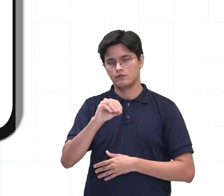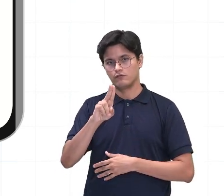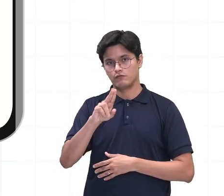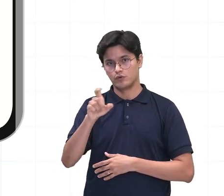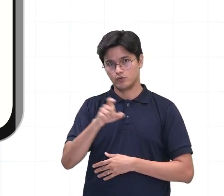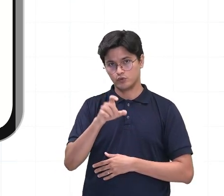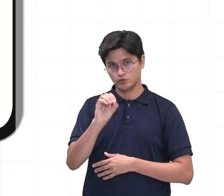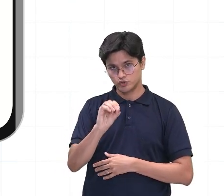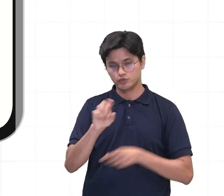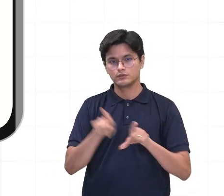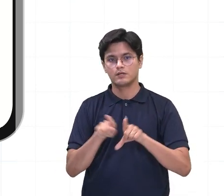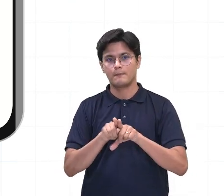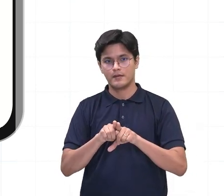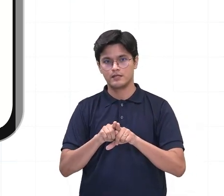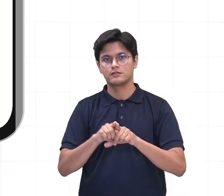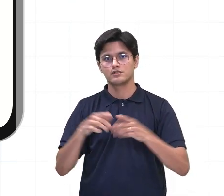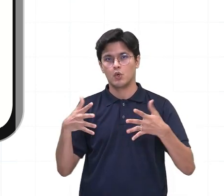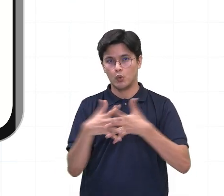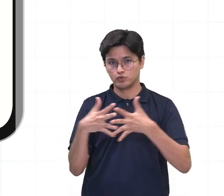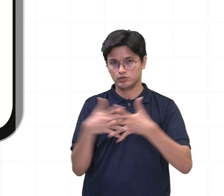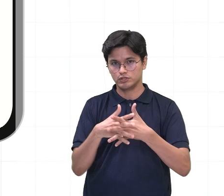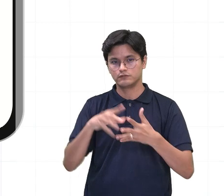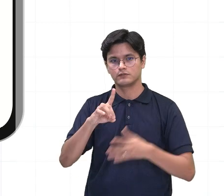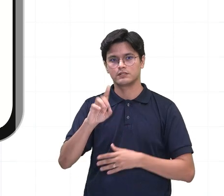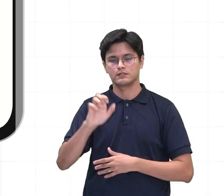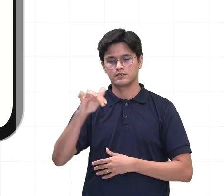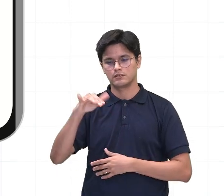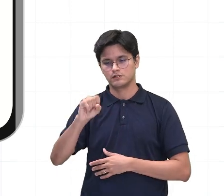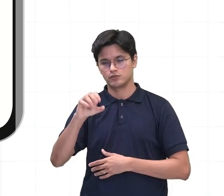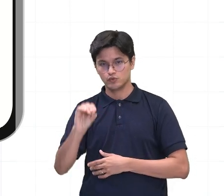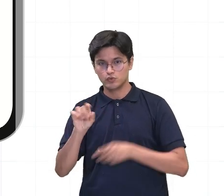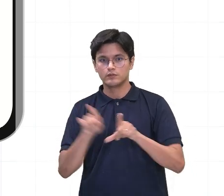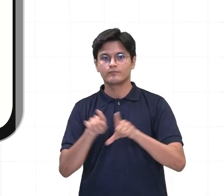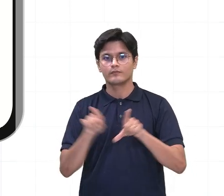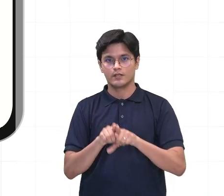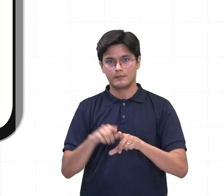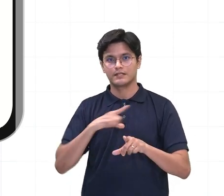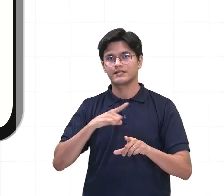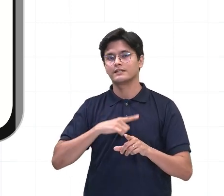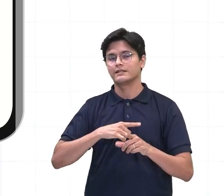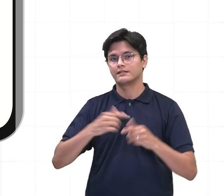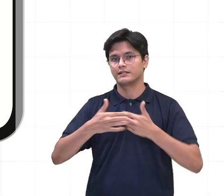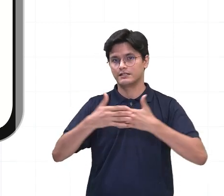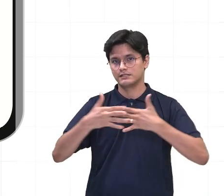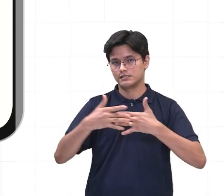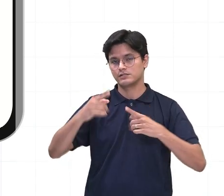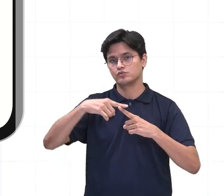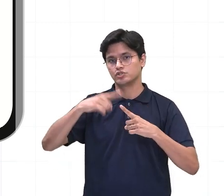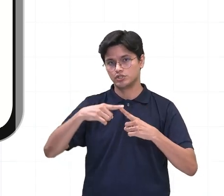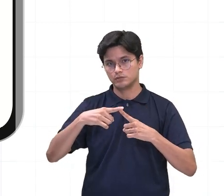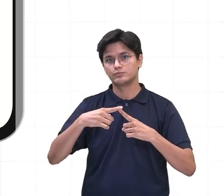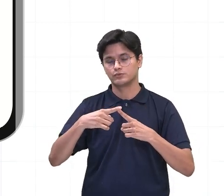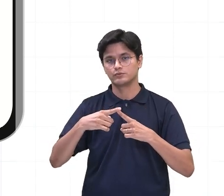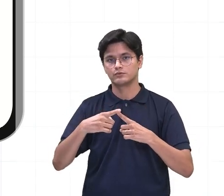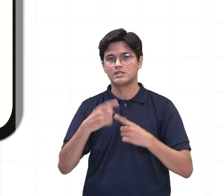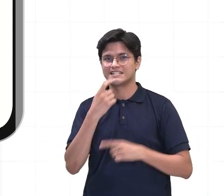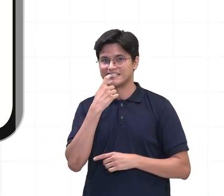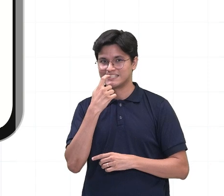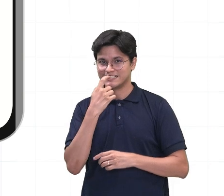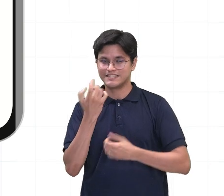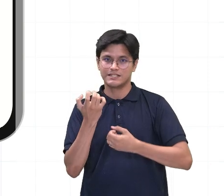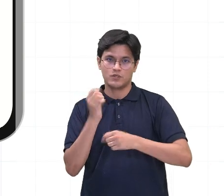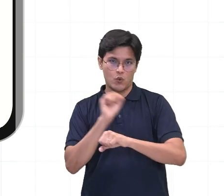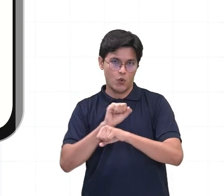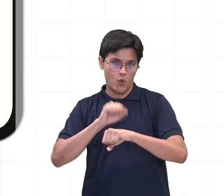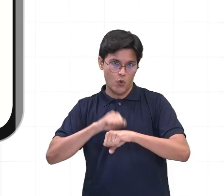ósseo, né? Então, quando a gente observa que essa estrutura do nosso esqueleto, né, estrutura esquelética, ela é formada por